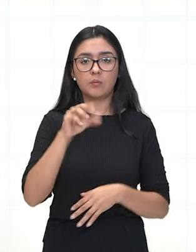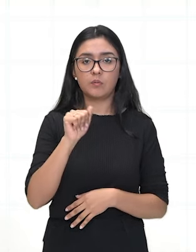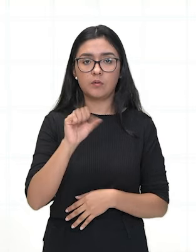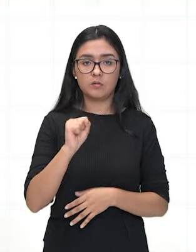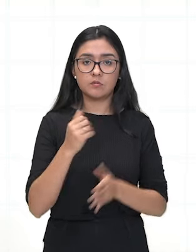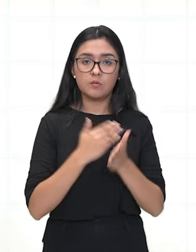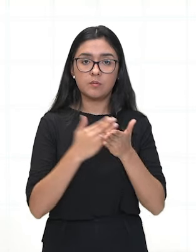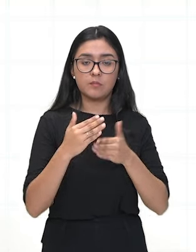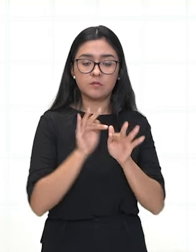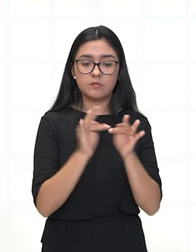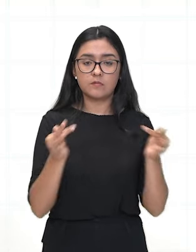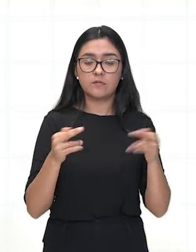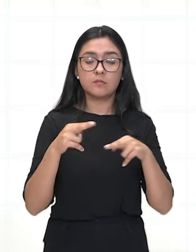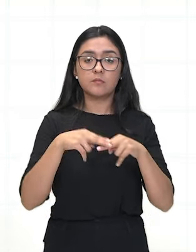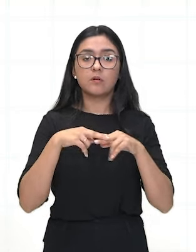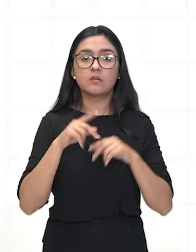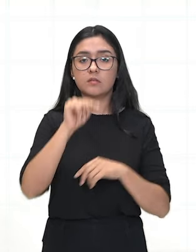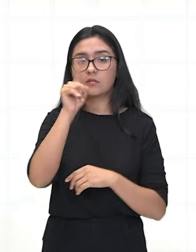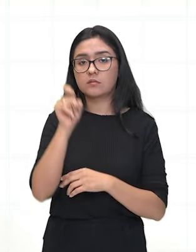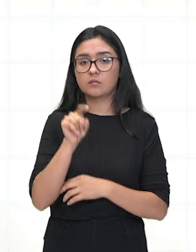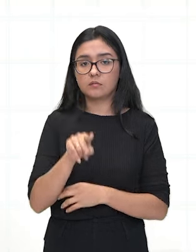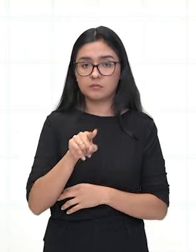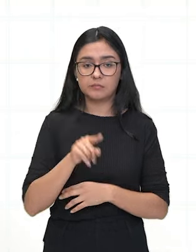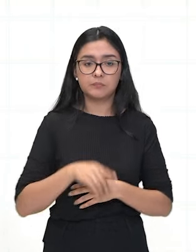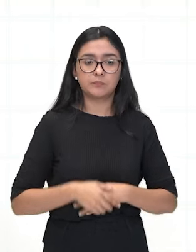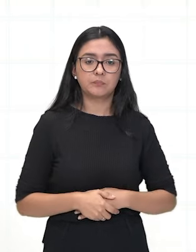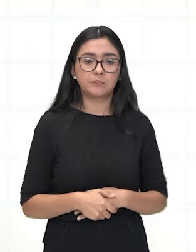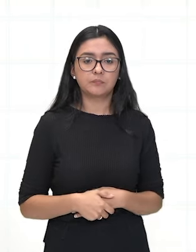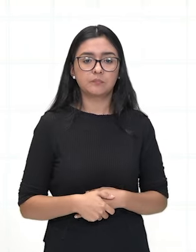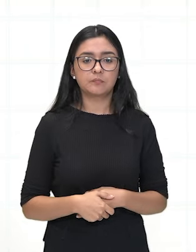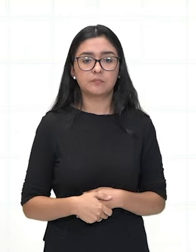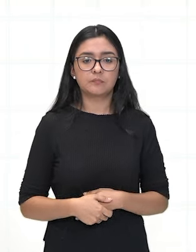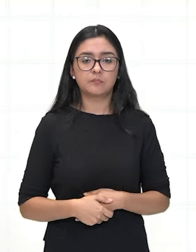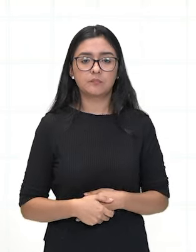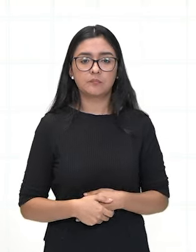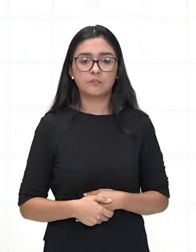interrogativa was The English teacher in the